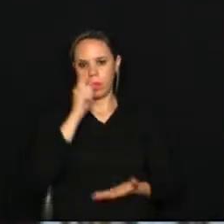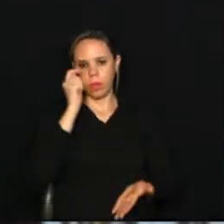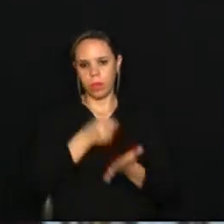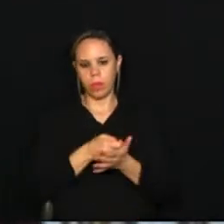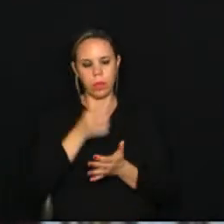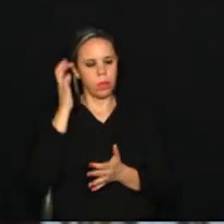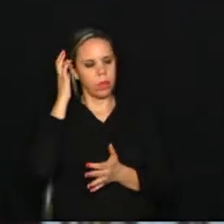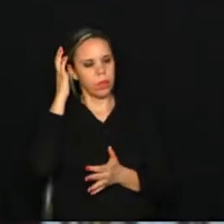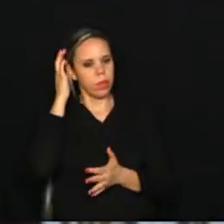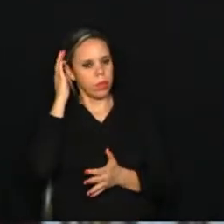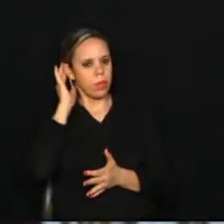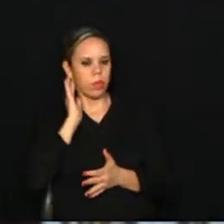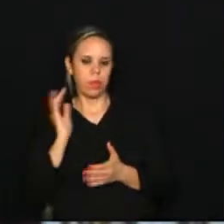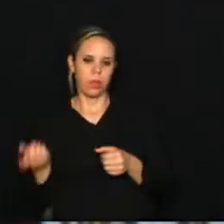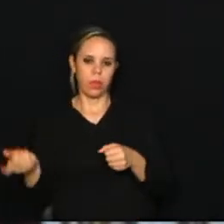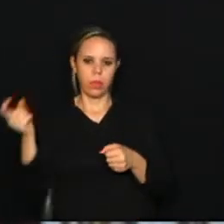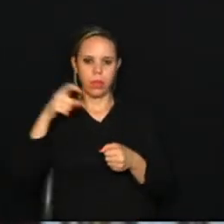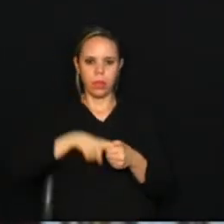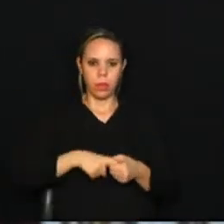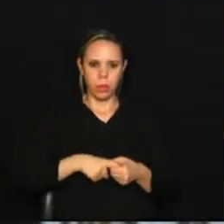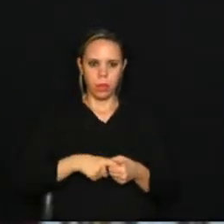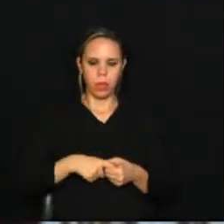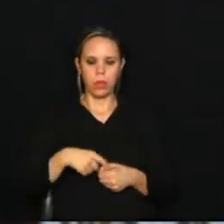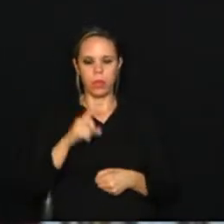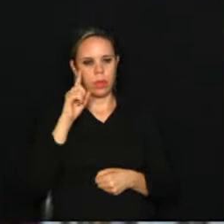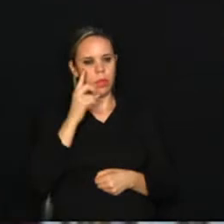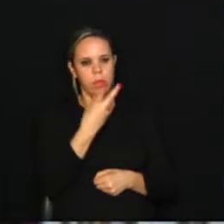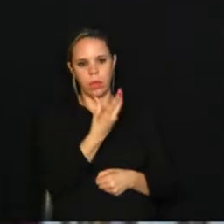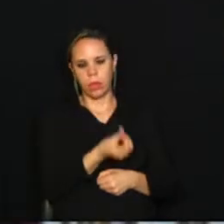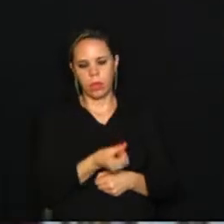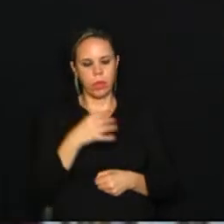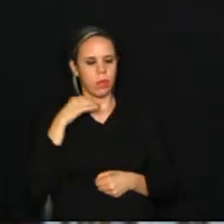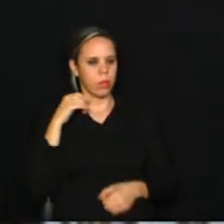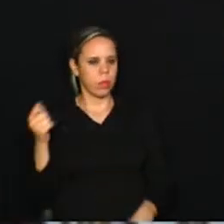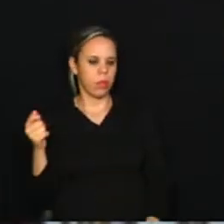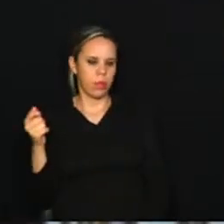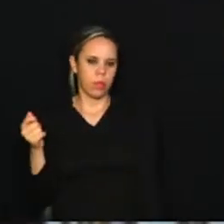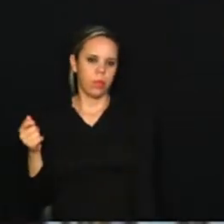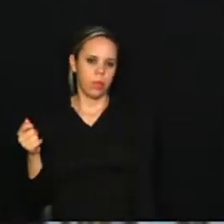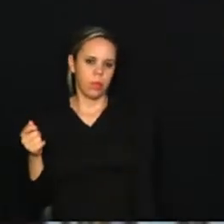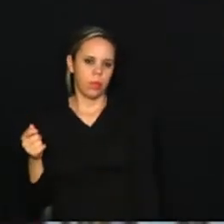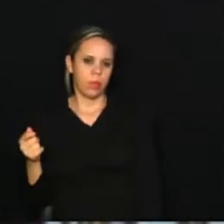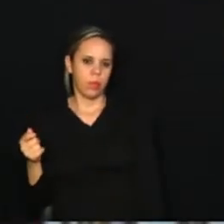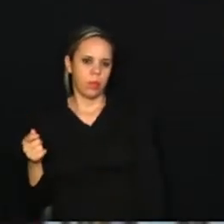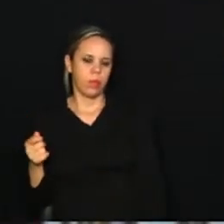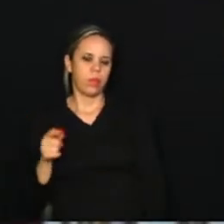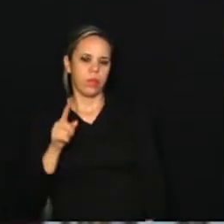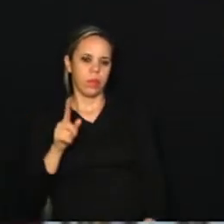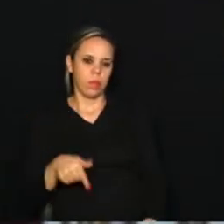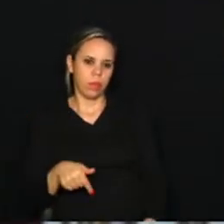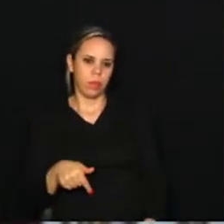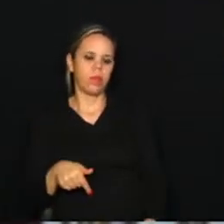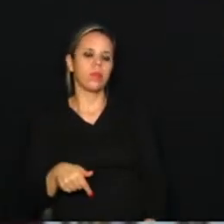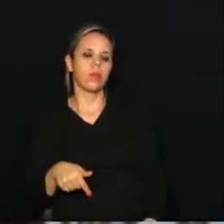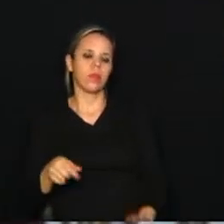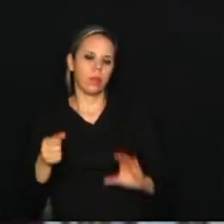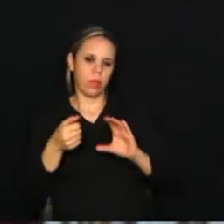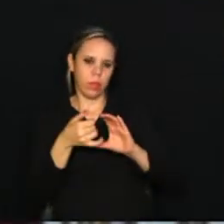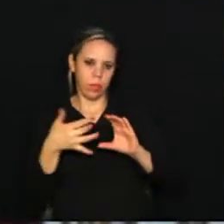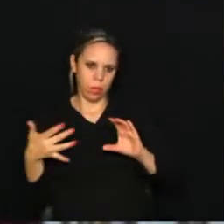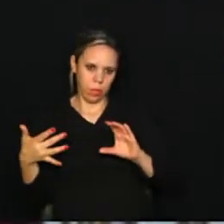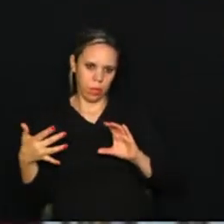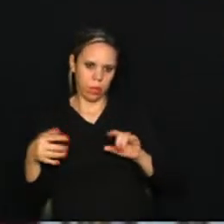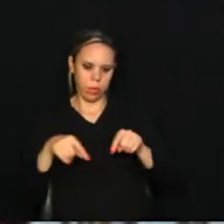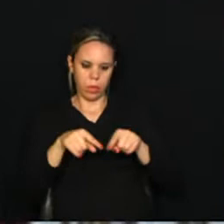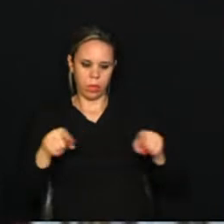o retorno em 26 de abril com essa característica: a